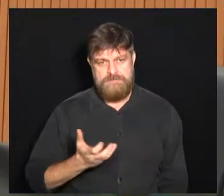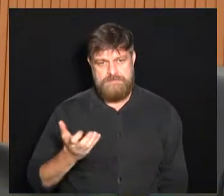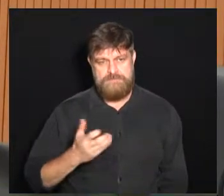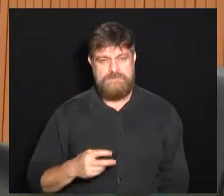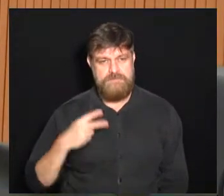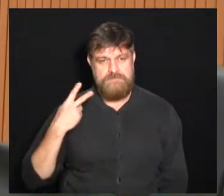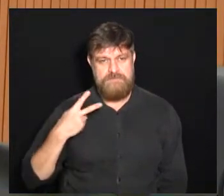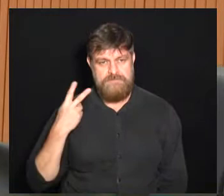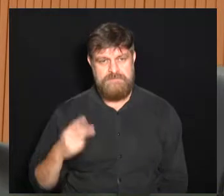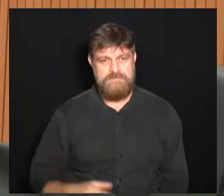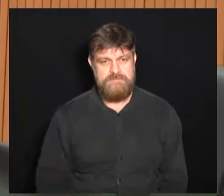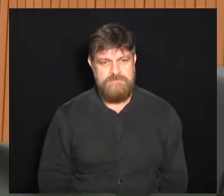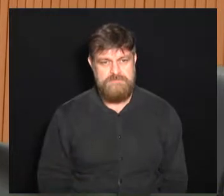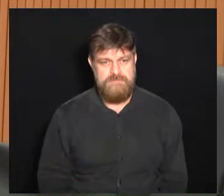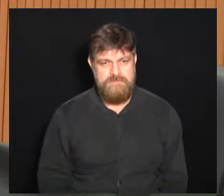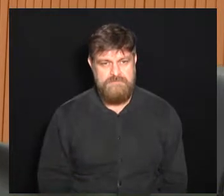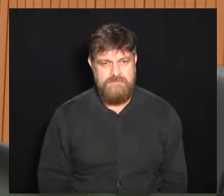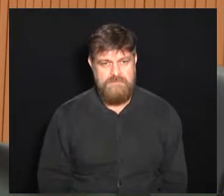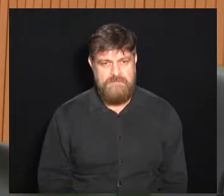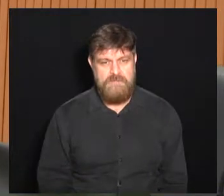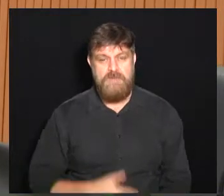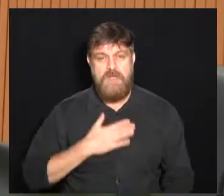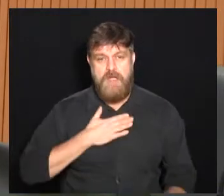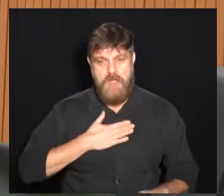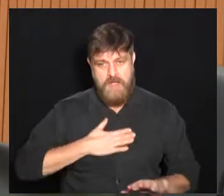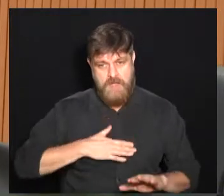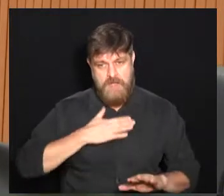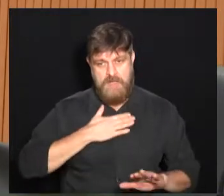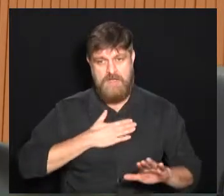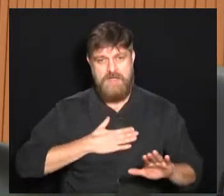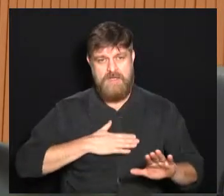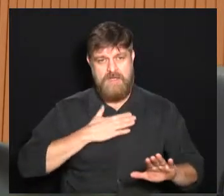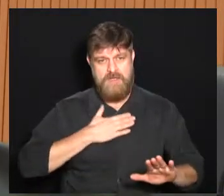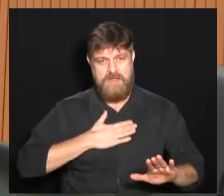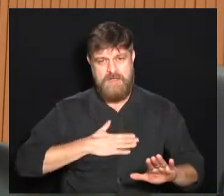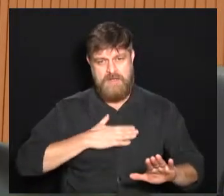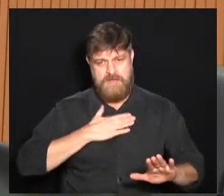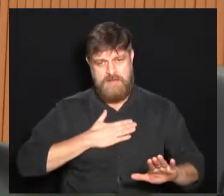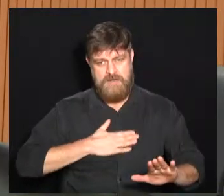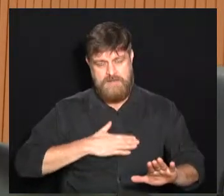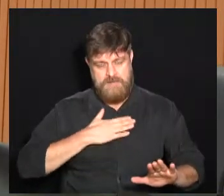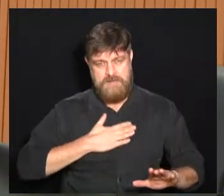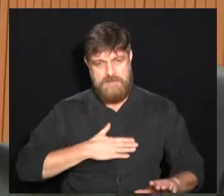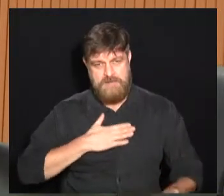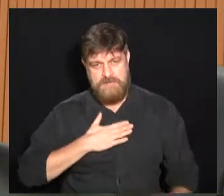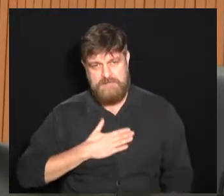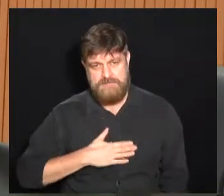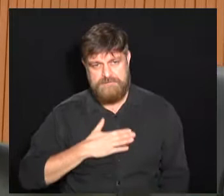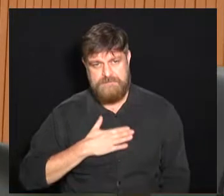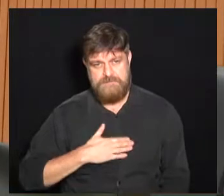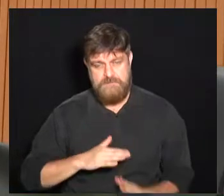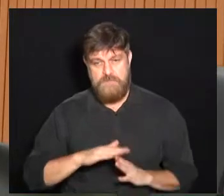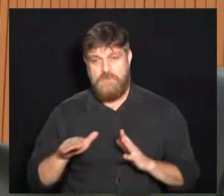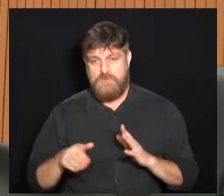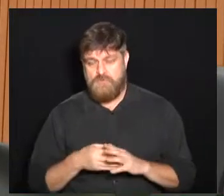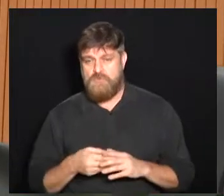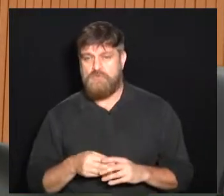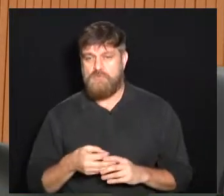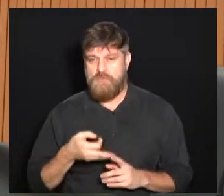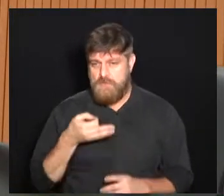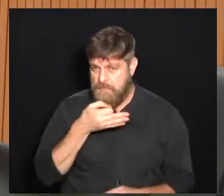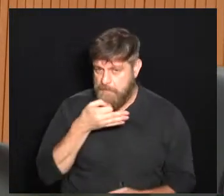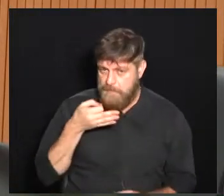Luiz Carlos Rossini. Gente, vamos continuar aqui. Gi, eu vou falar. Vamos continuar aqui. Todo mundo está tendo direito à